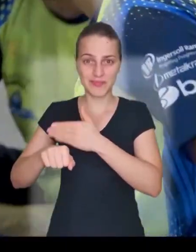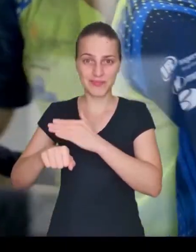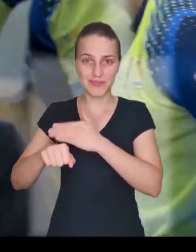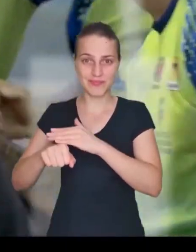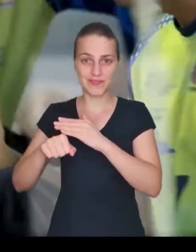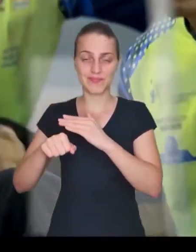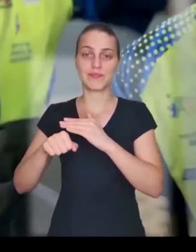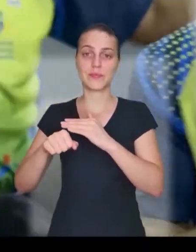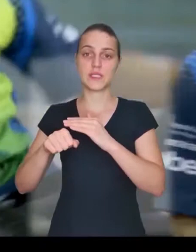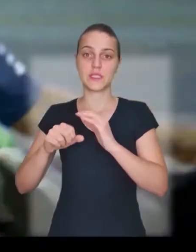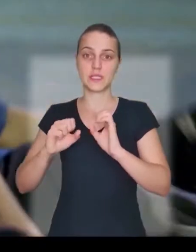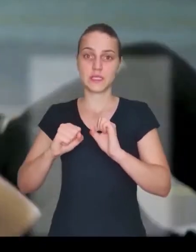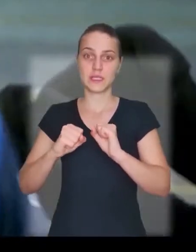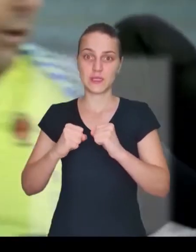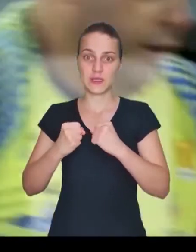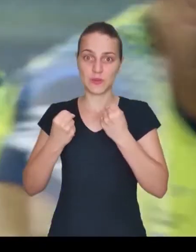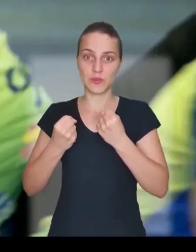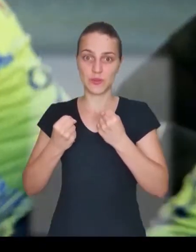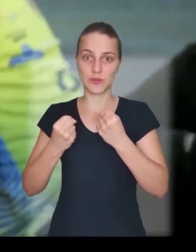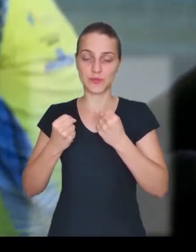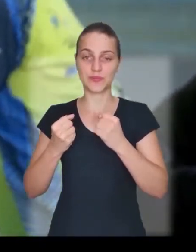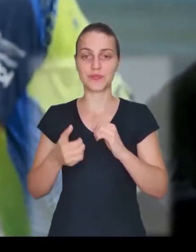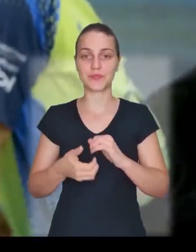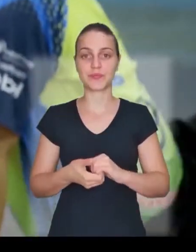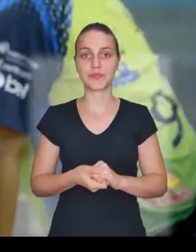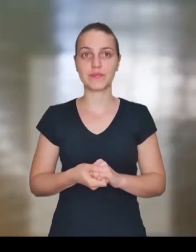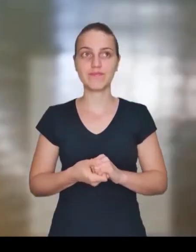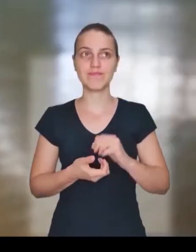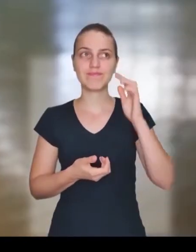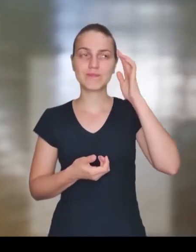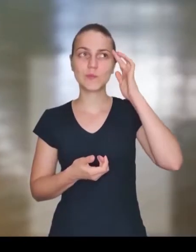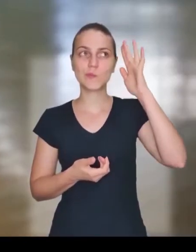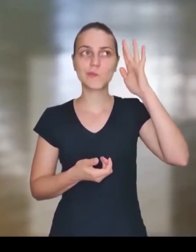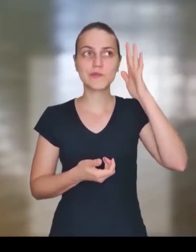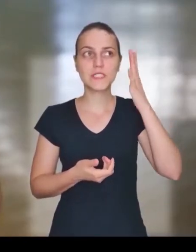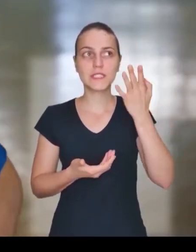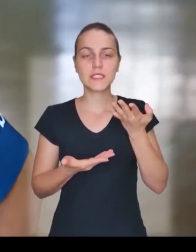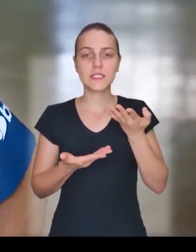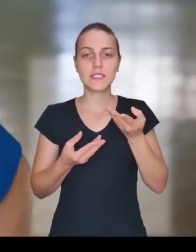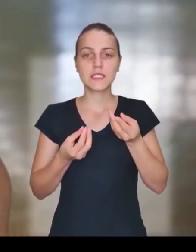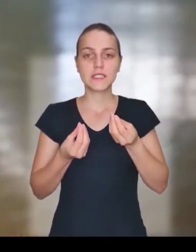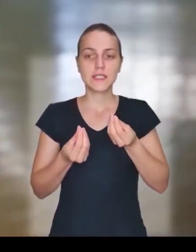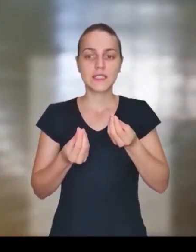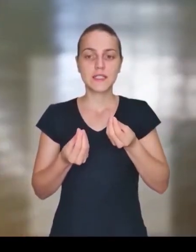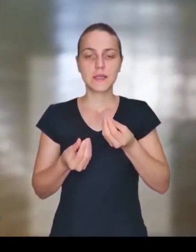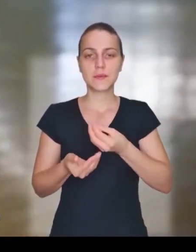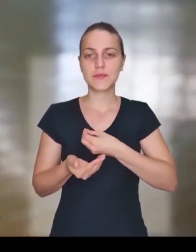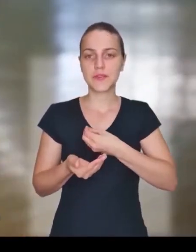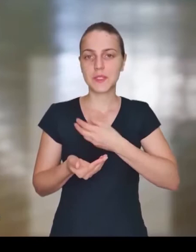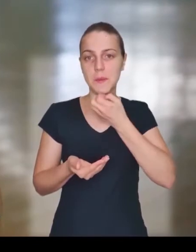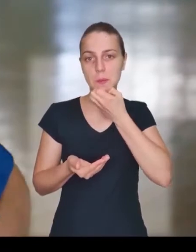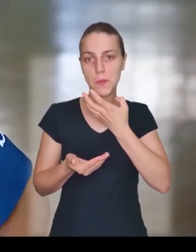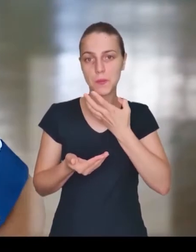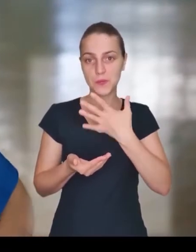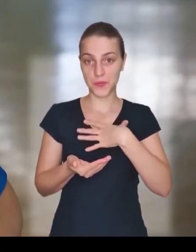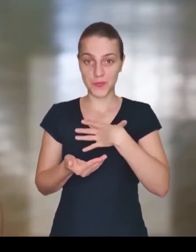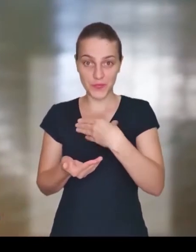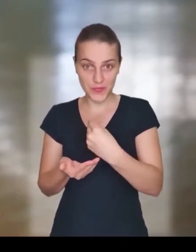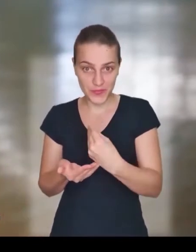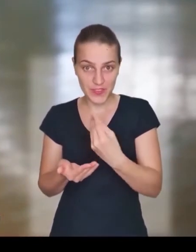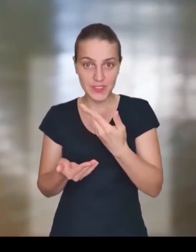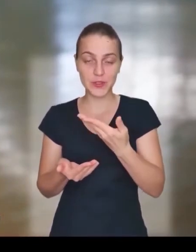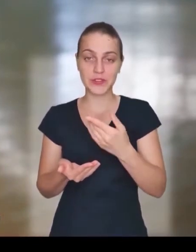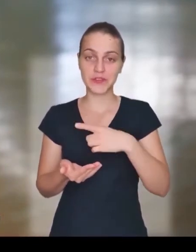maior sonho, Carlos. além de dar uma vida boa para meus filhos, e agora treinar bastante para ver